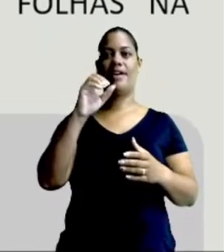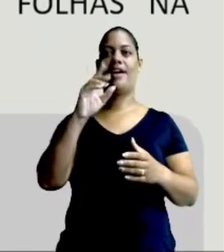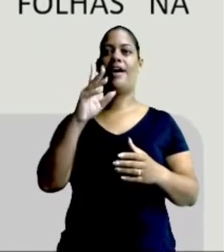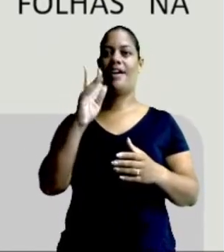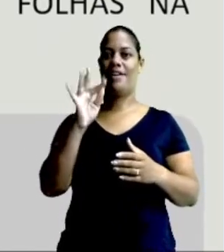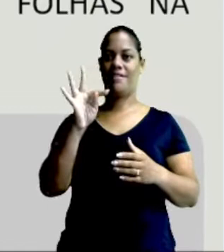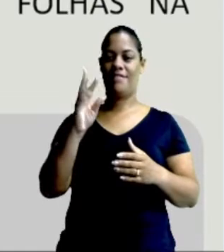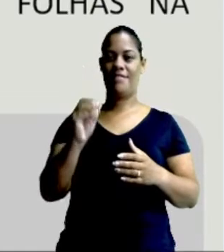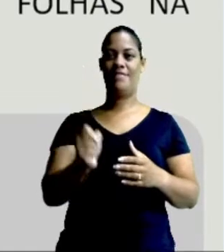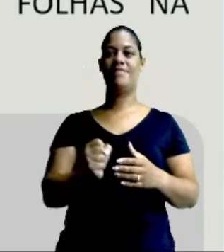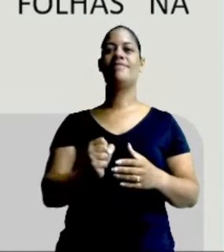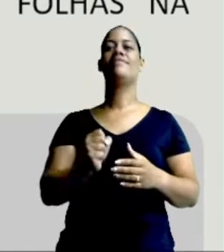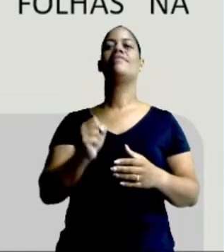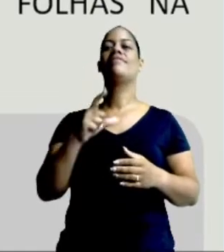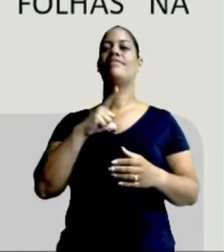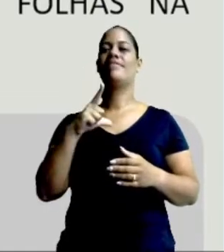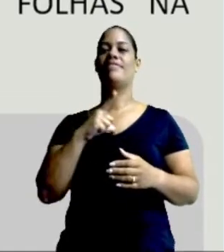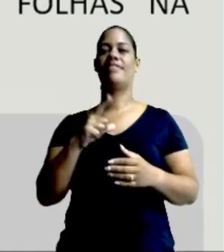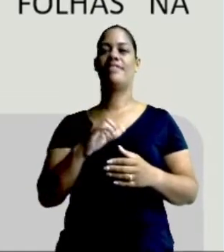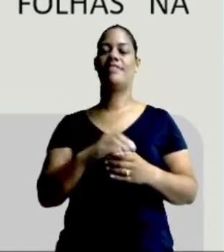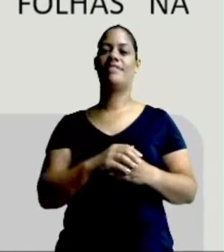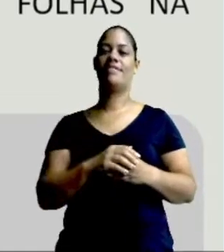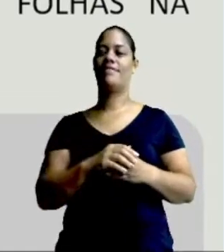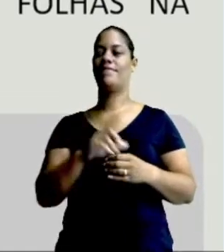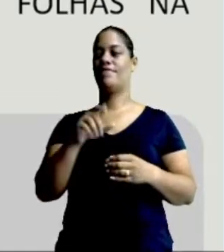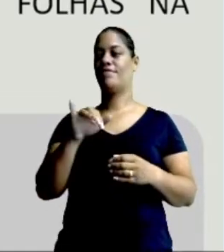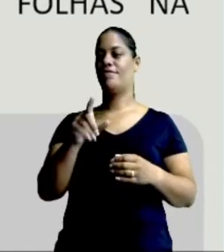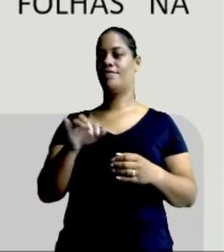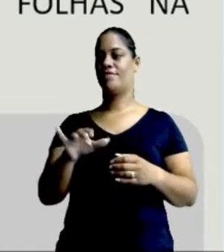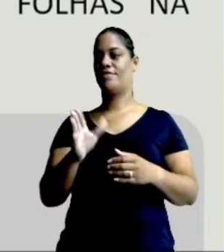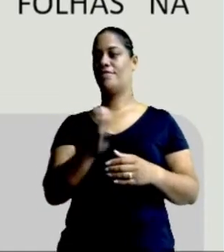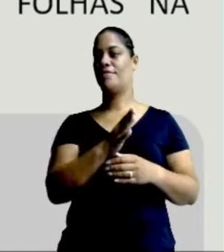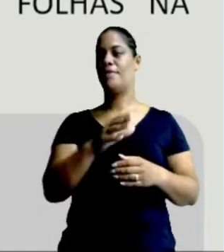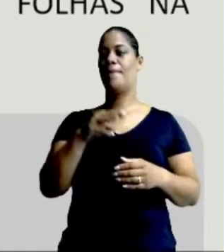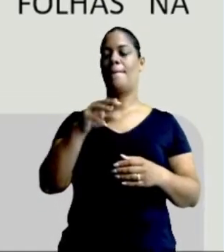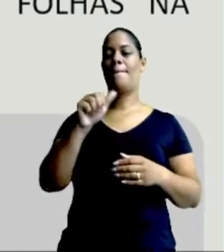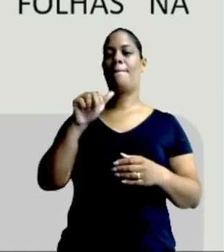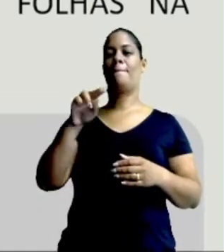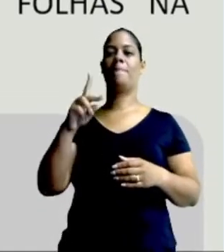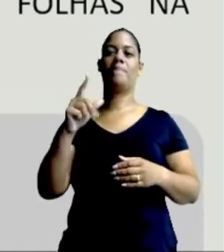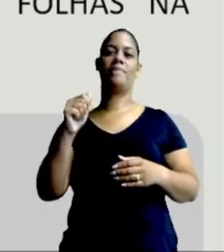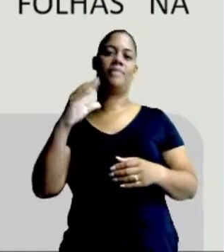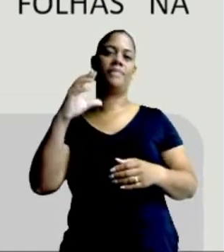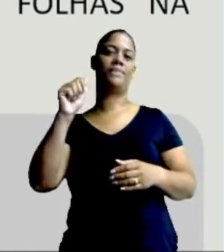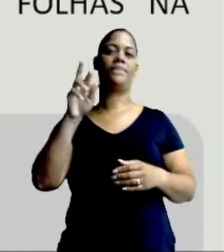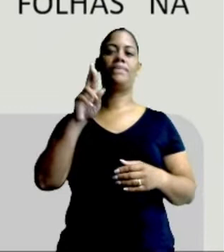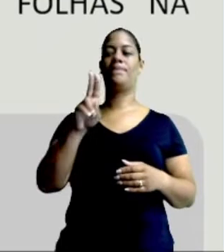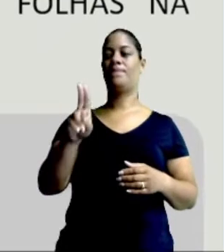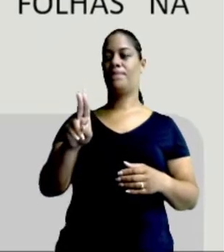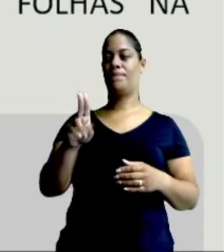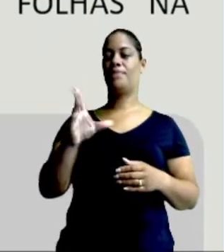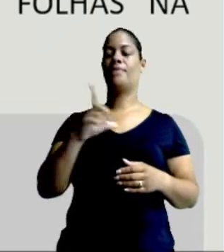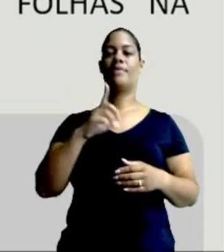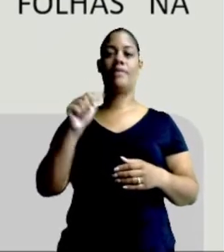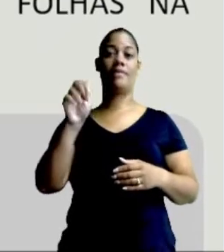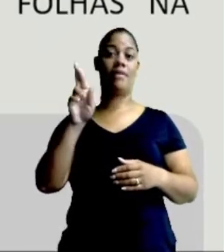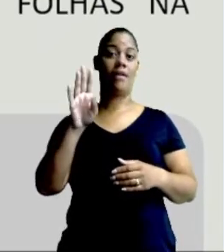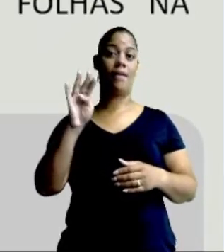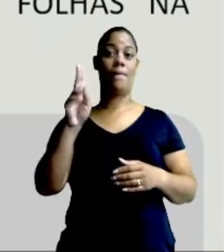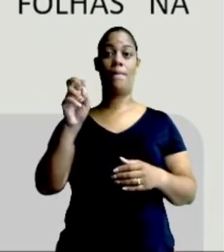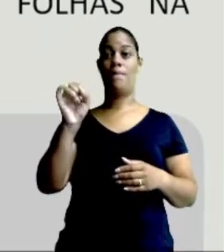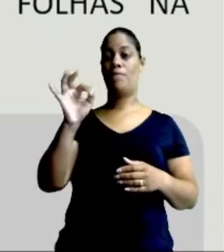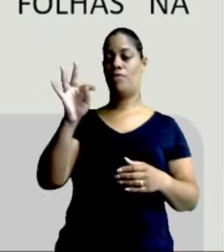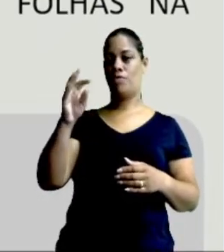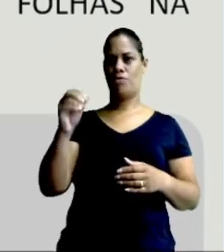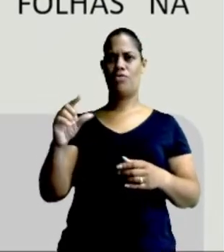né, que são os cactos, e aí nós temos xique-xique, mandacaru e faveiro. Nós temos os arbustos e